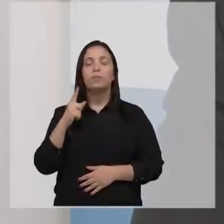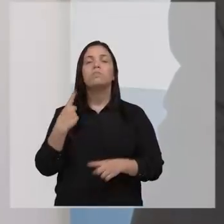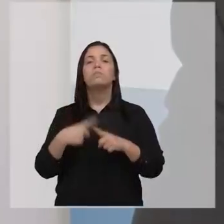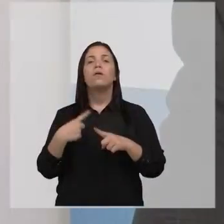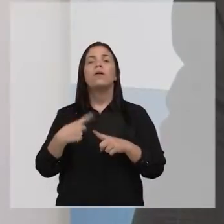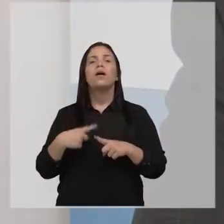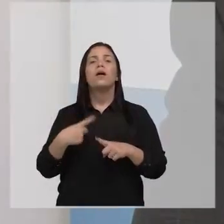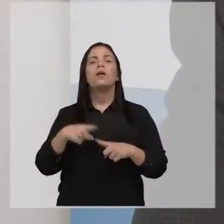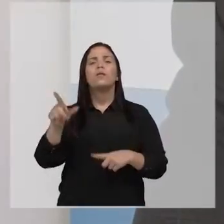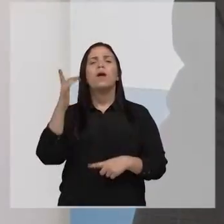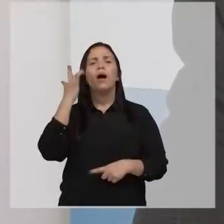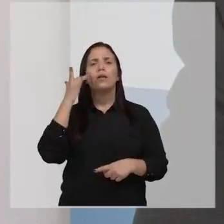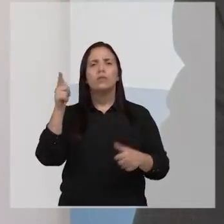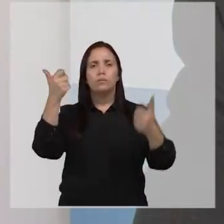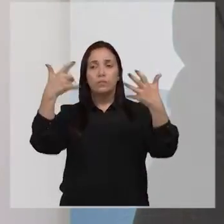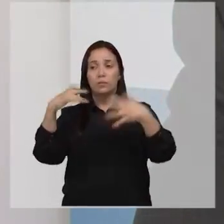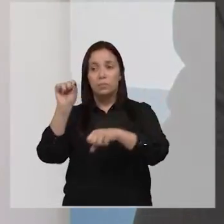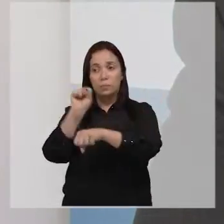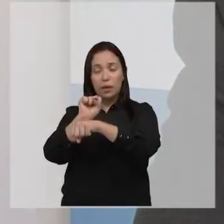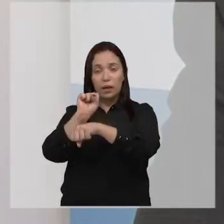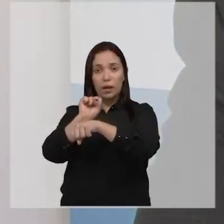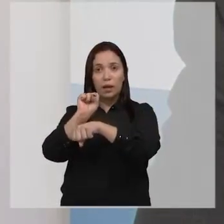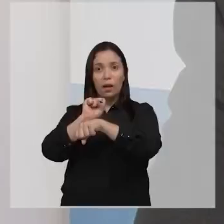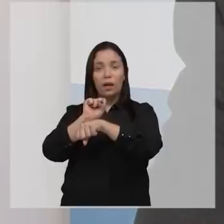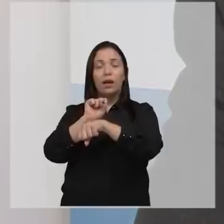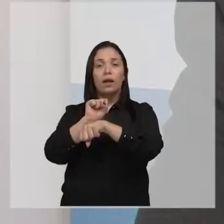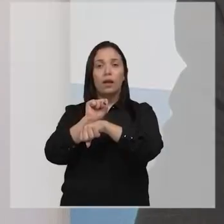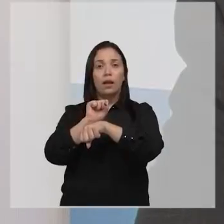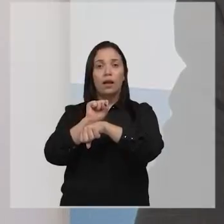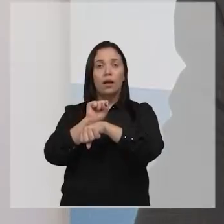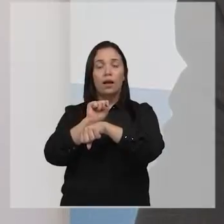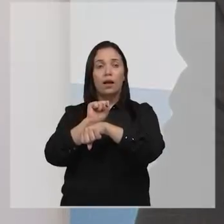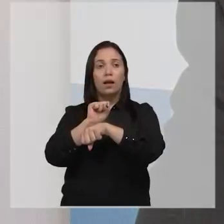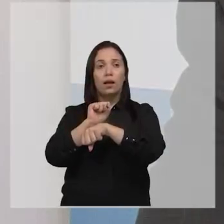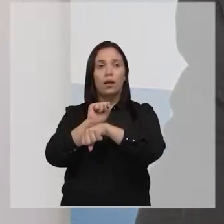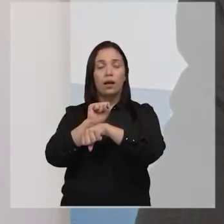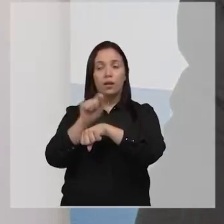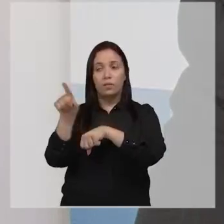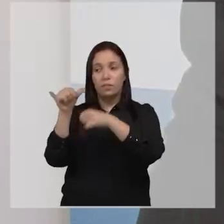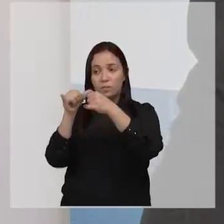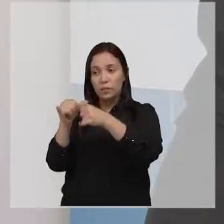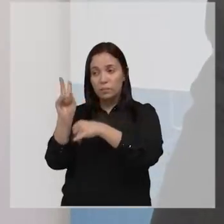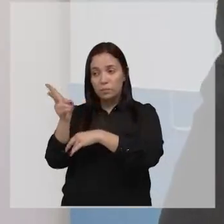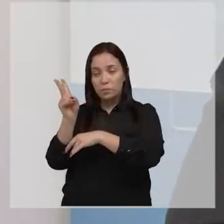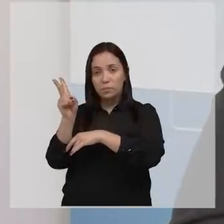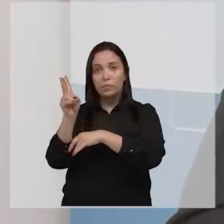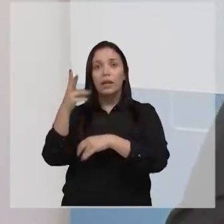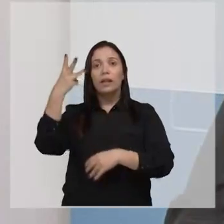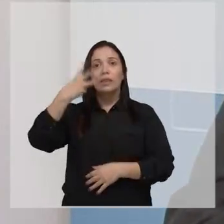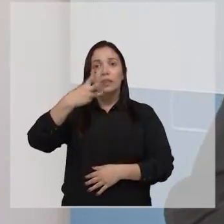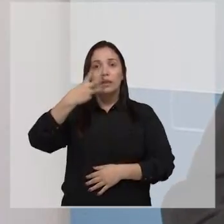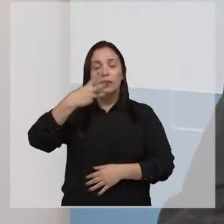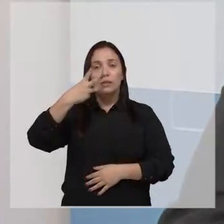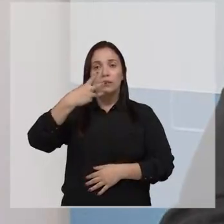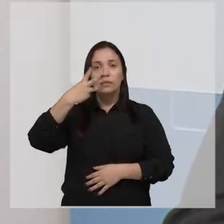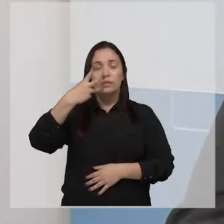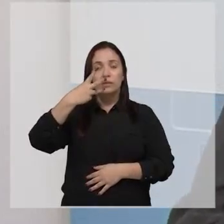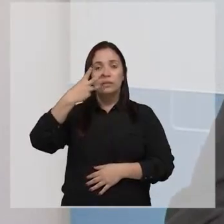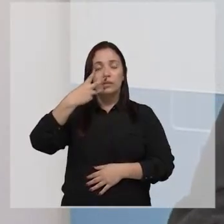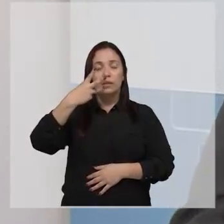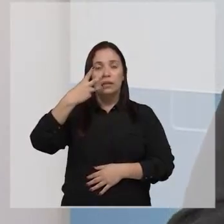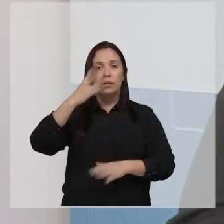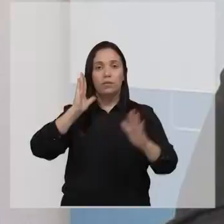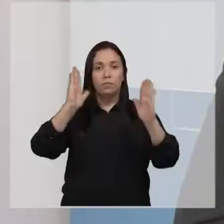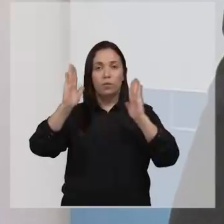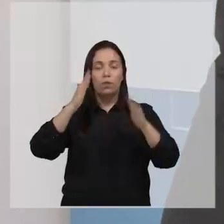na estátua aí, paradinho. Você vai dizer, não sai, não se mexa não. Você vai dizer por que ele está na esteira do